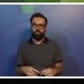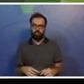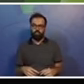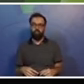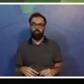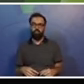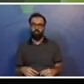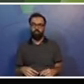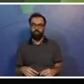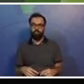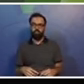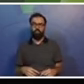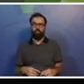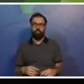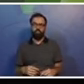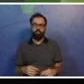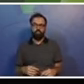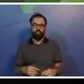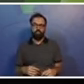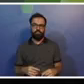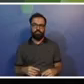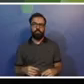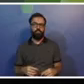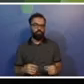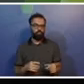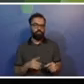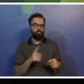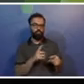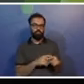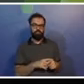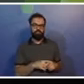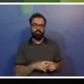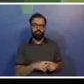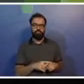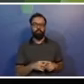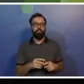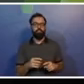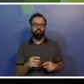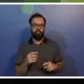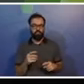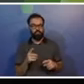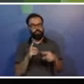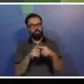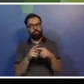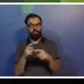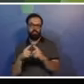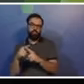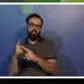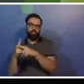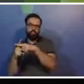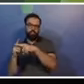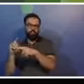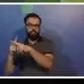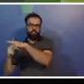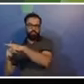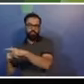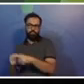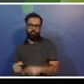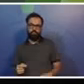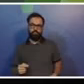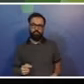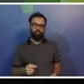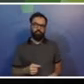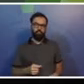meio, ó. Ou faz o jogo de sinal, mais vezes mais 2